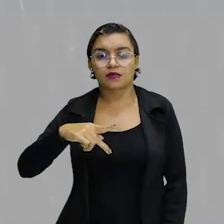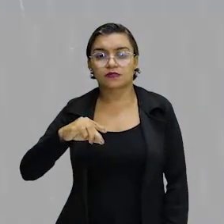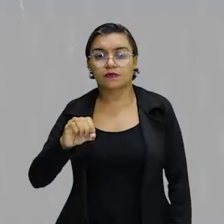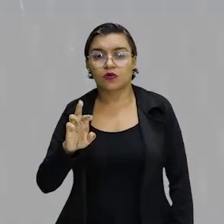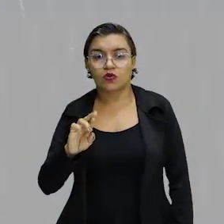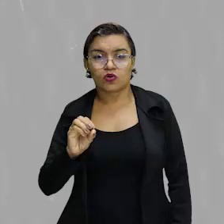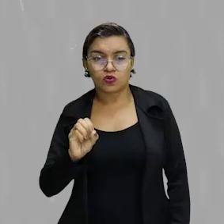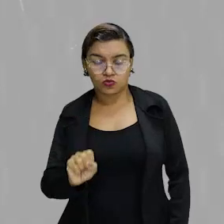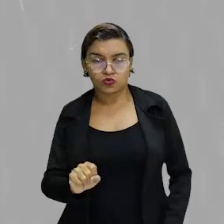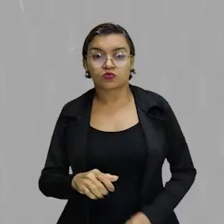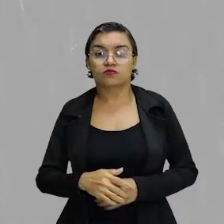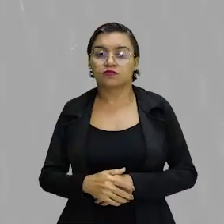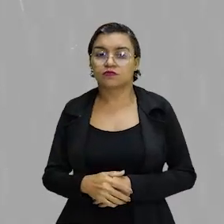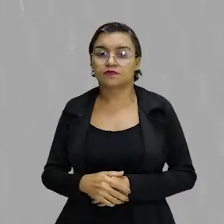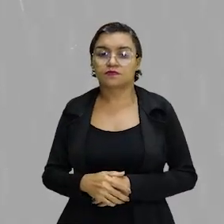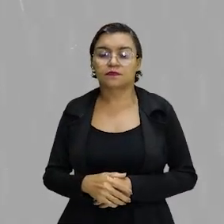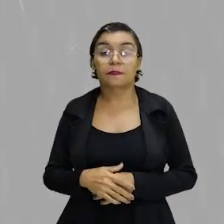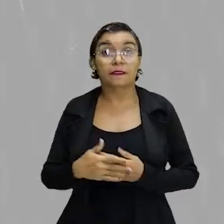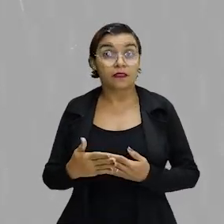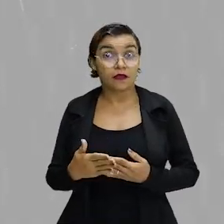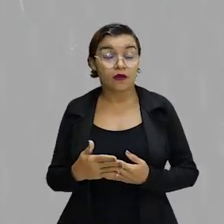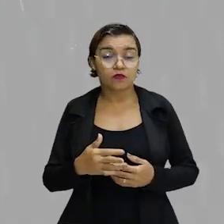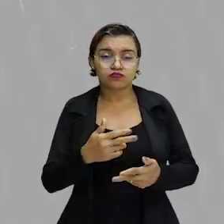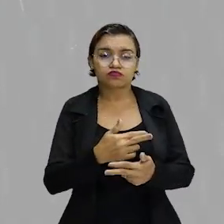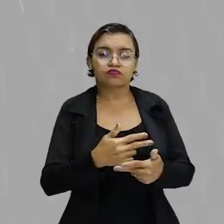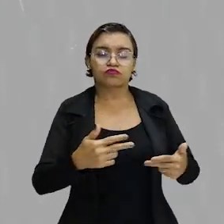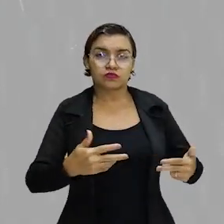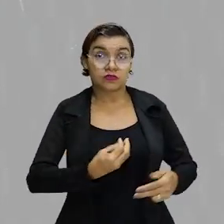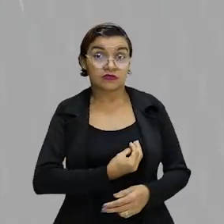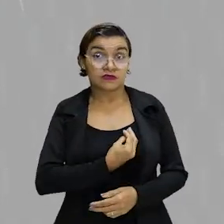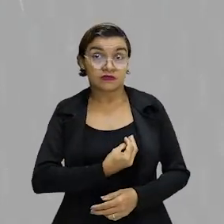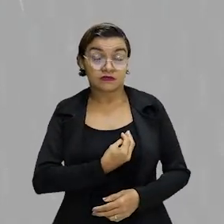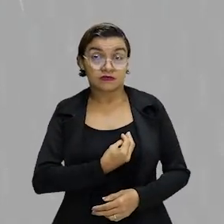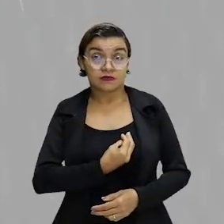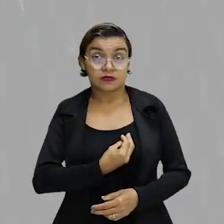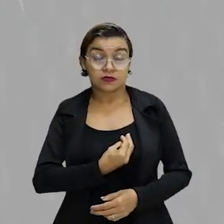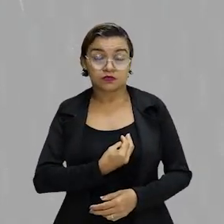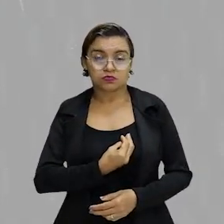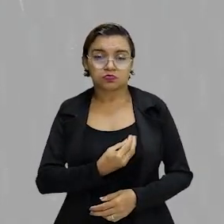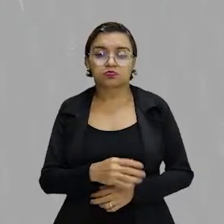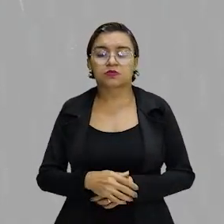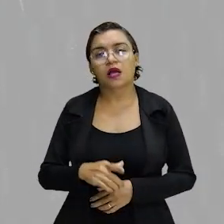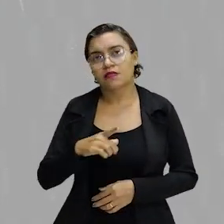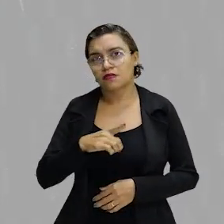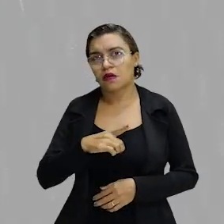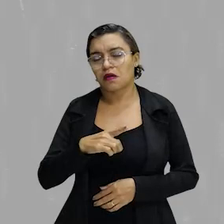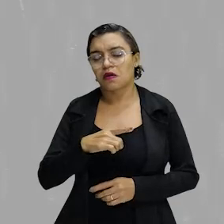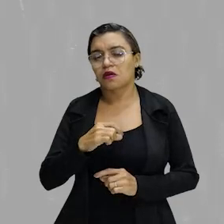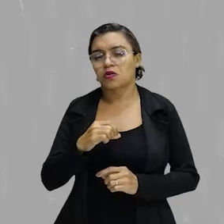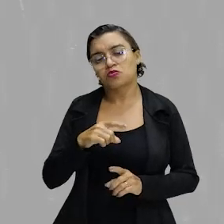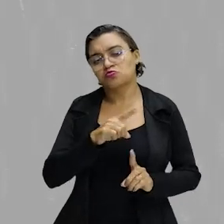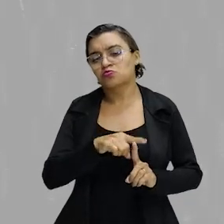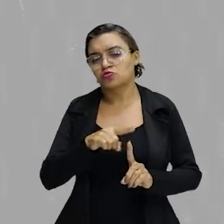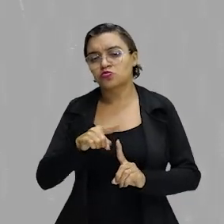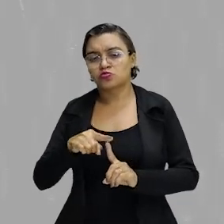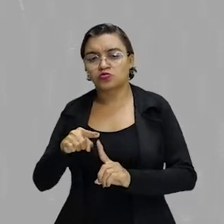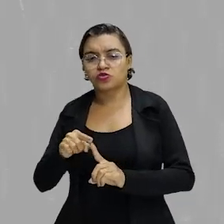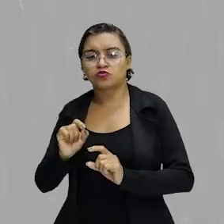esporulação. Então, o indivíduo aqui ele vai gerar um tipo de estrutura